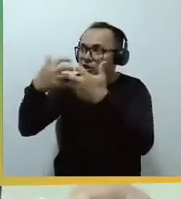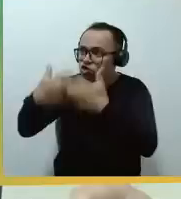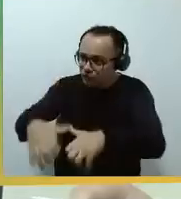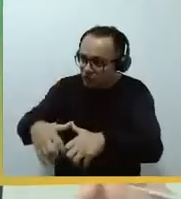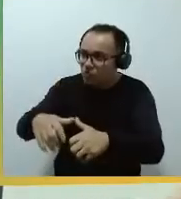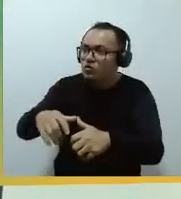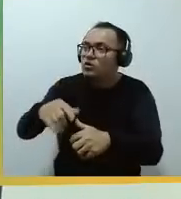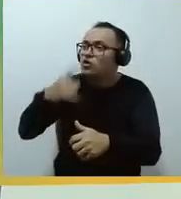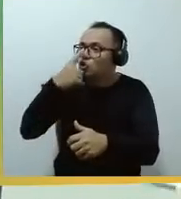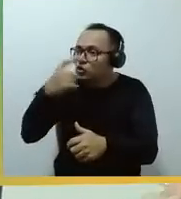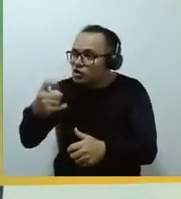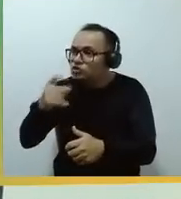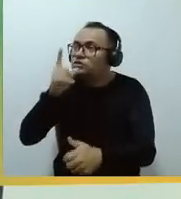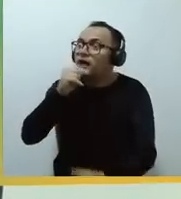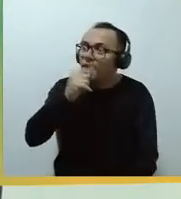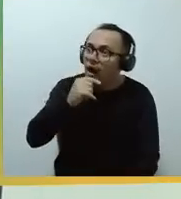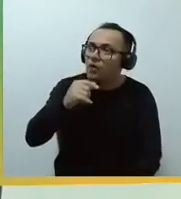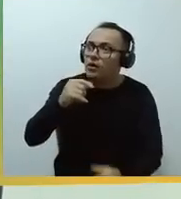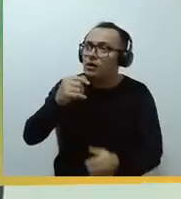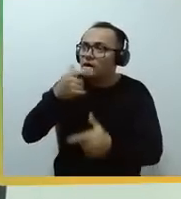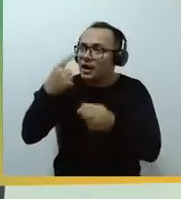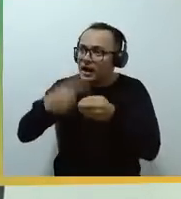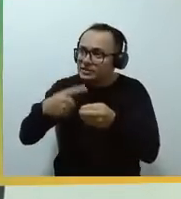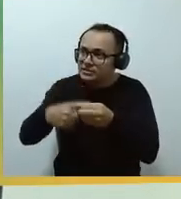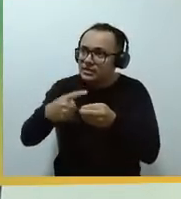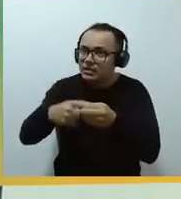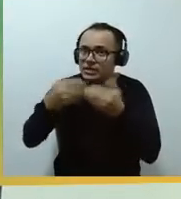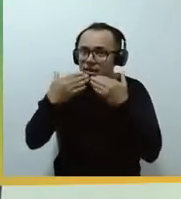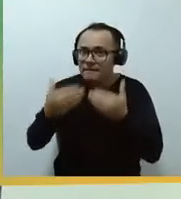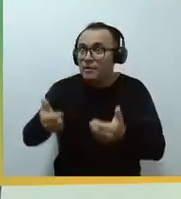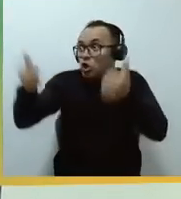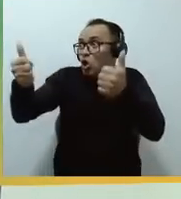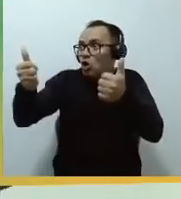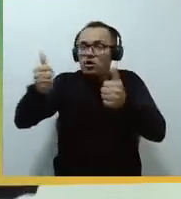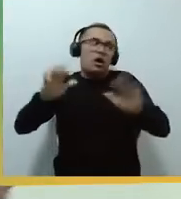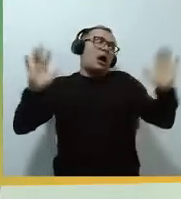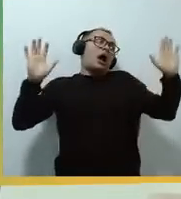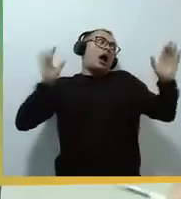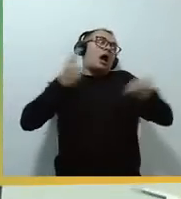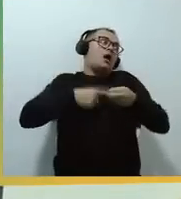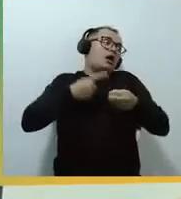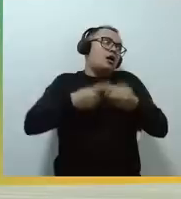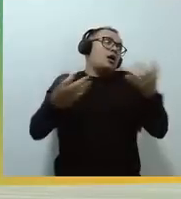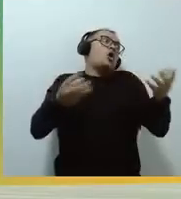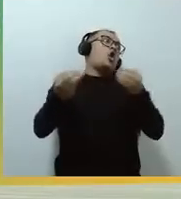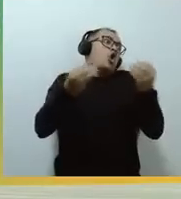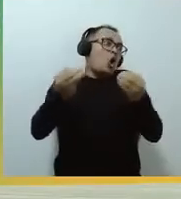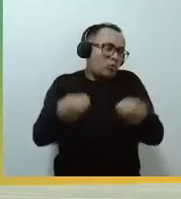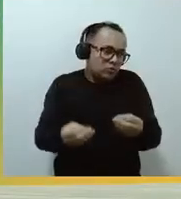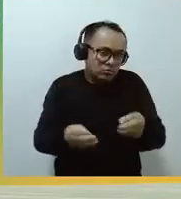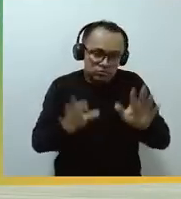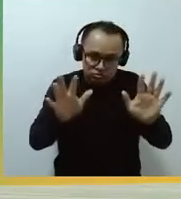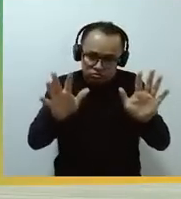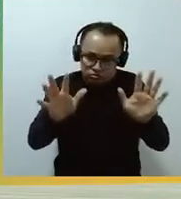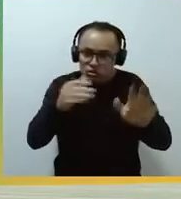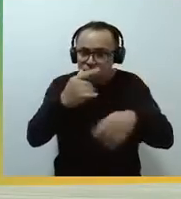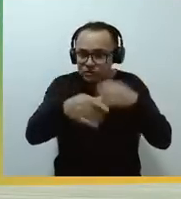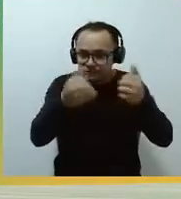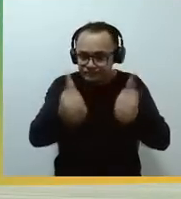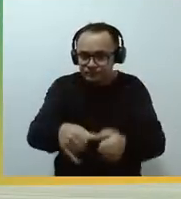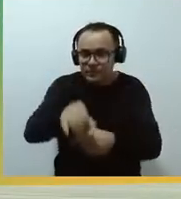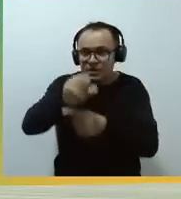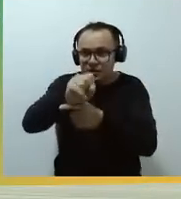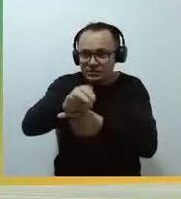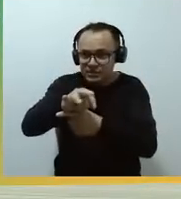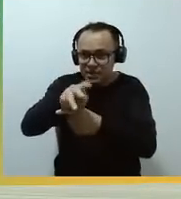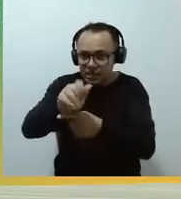da água, que a cidade melhorou? Então não é esse o objeto. Vamos continuar, então. Claro que não é o objeto, mas precisa ser relevado também. Vamos falar, então. Serrana, eu vou fazer um resumo de tudo que eu